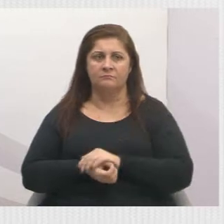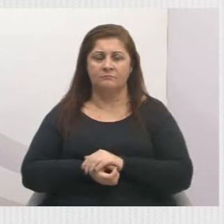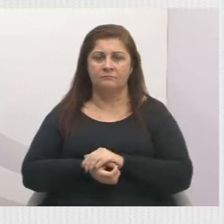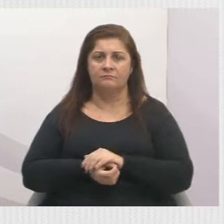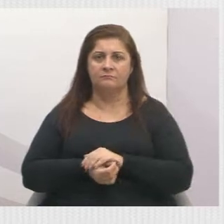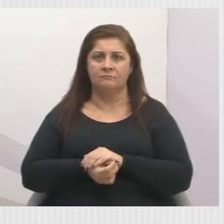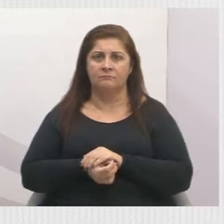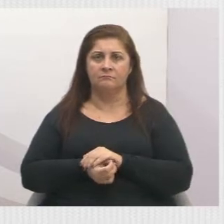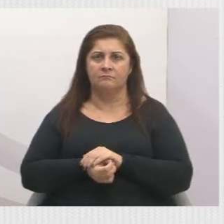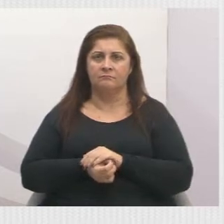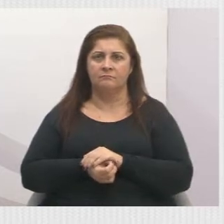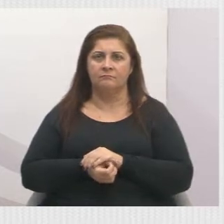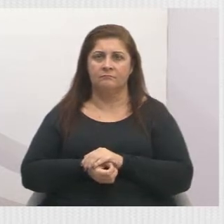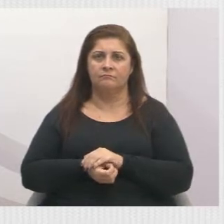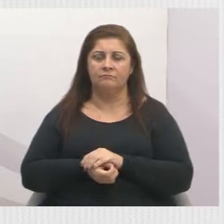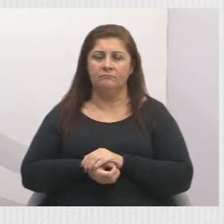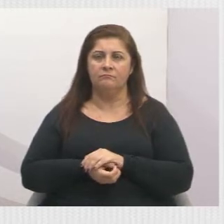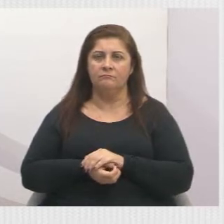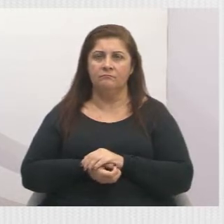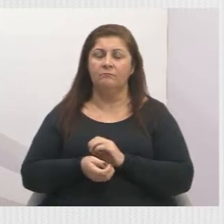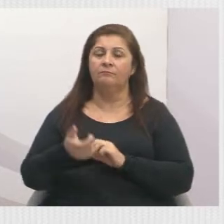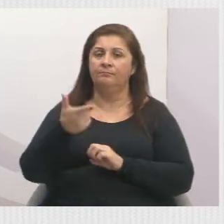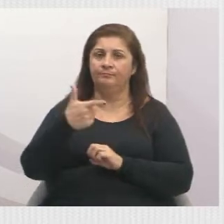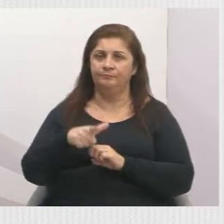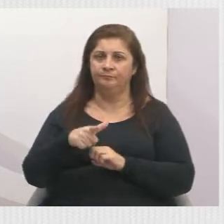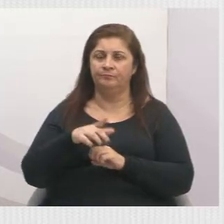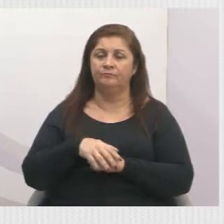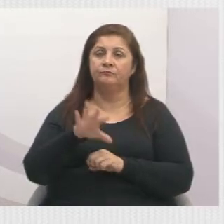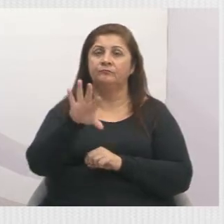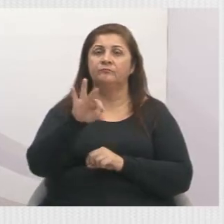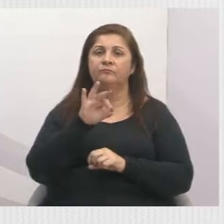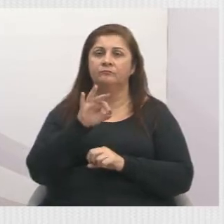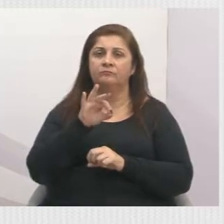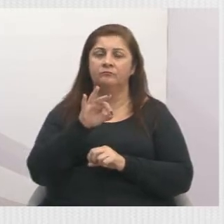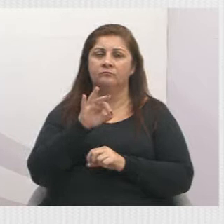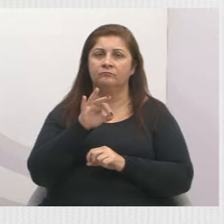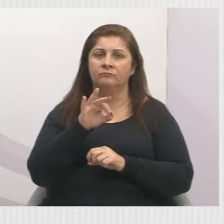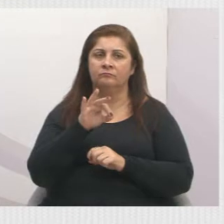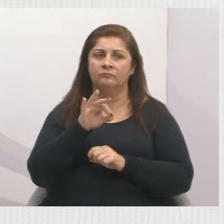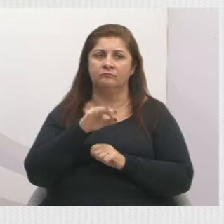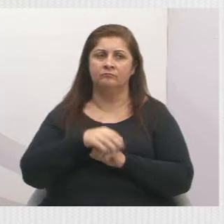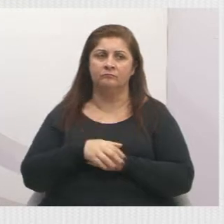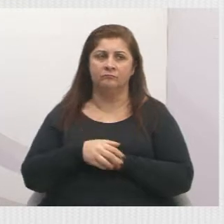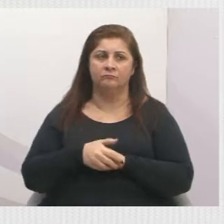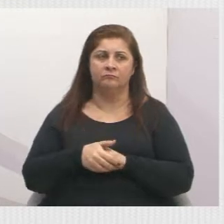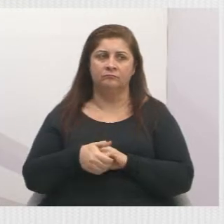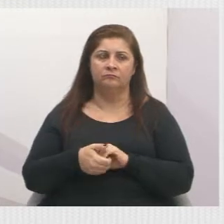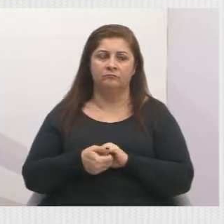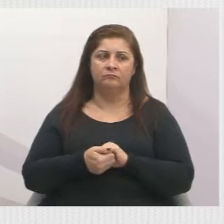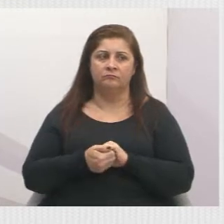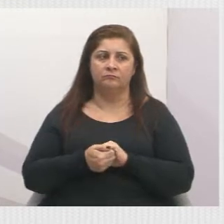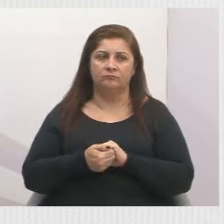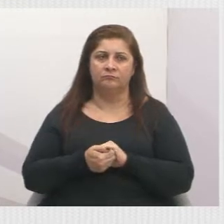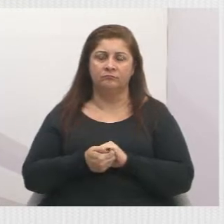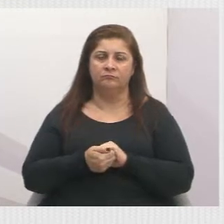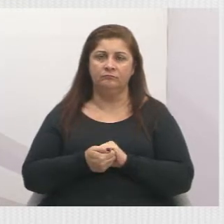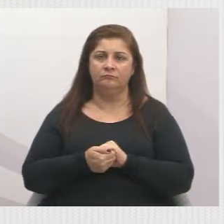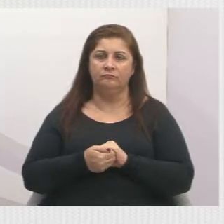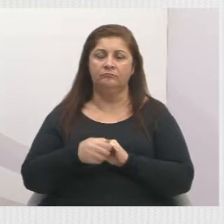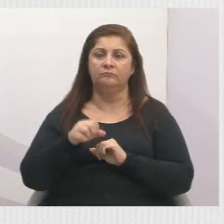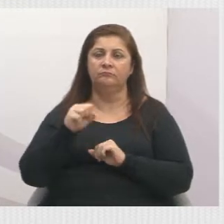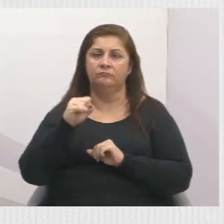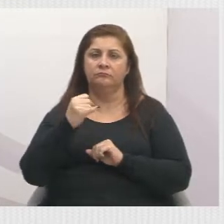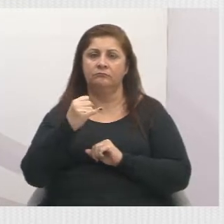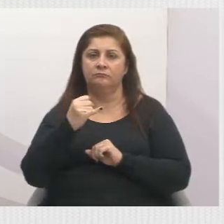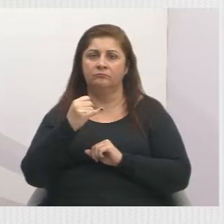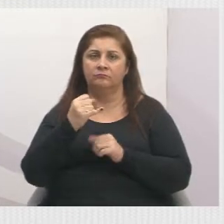outra sugestão, nós adotamos o critério da pensão para o cônjuge que